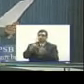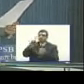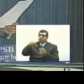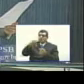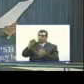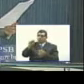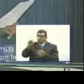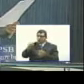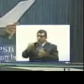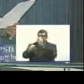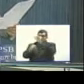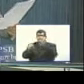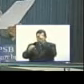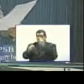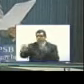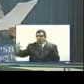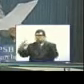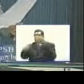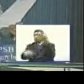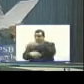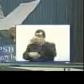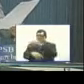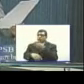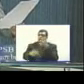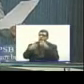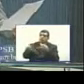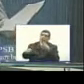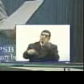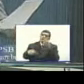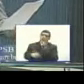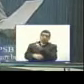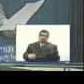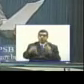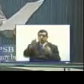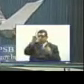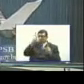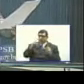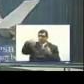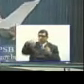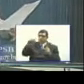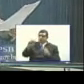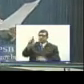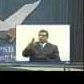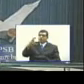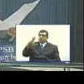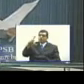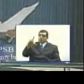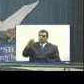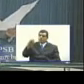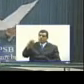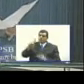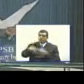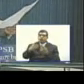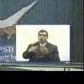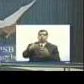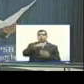1,8% dirigida investimento quem tá dizendo isso não é mais o deputado Marcelo Ramos é o Ministério Público do Tribunal